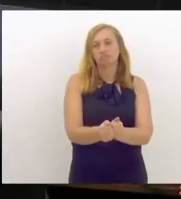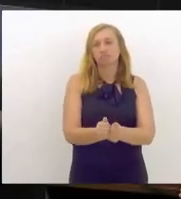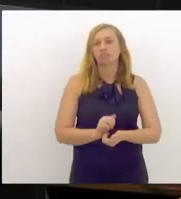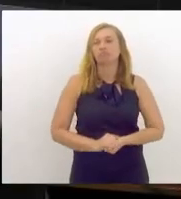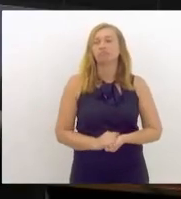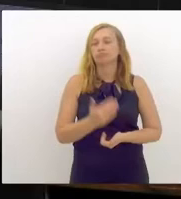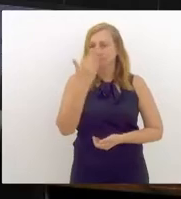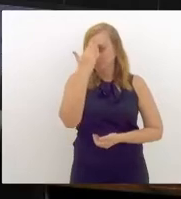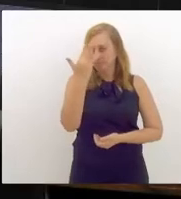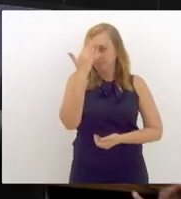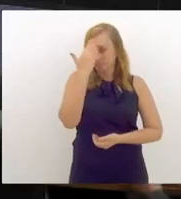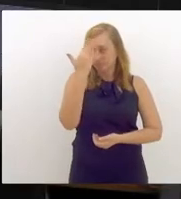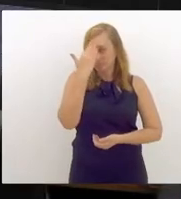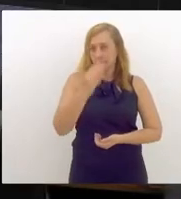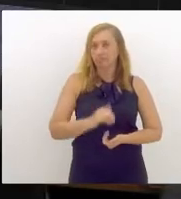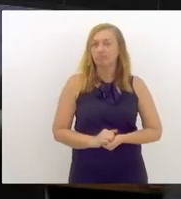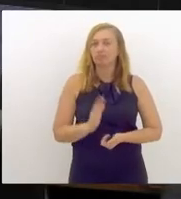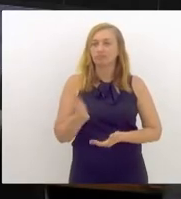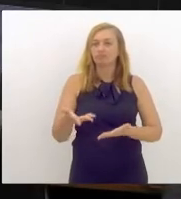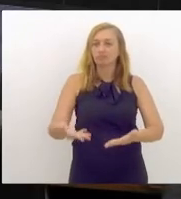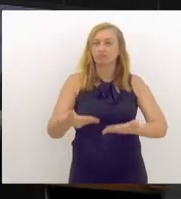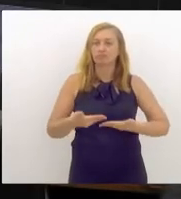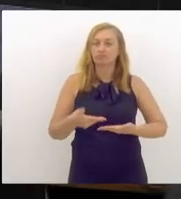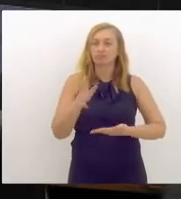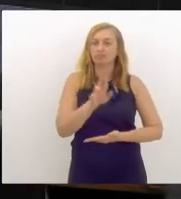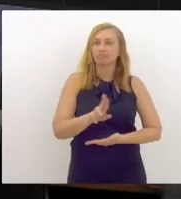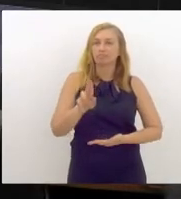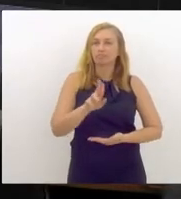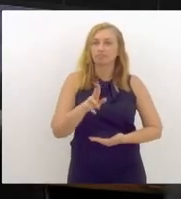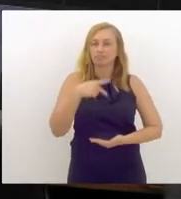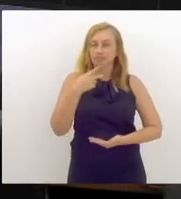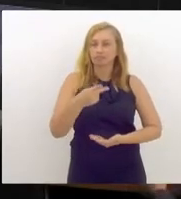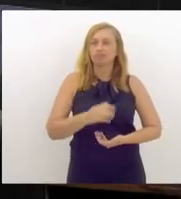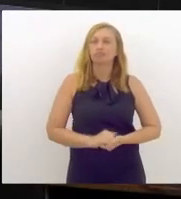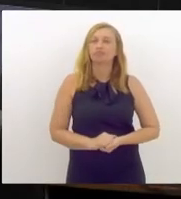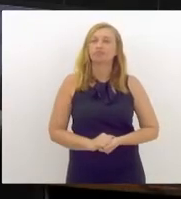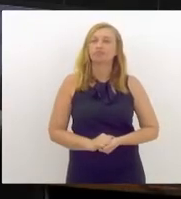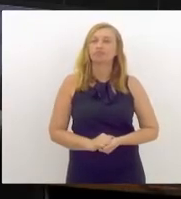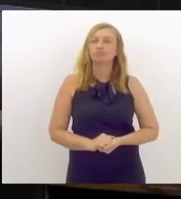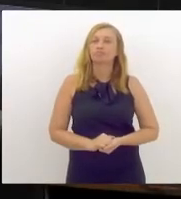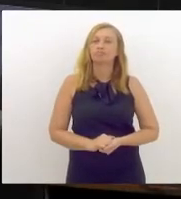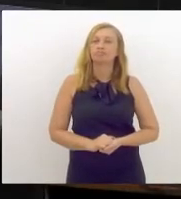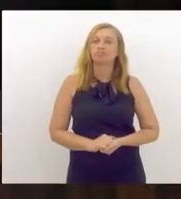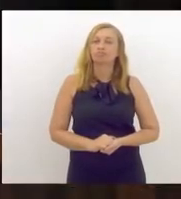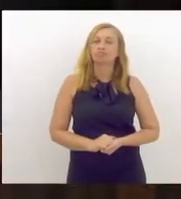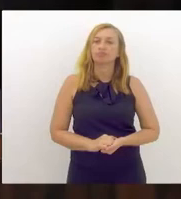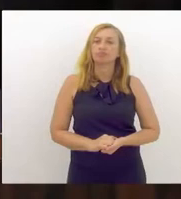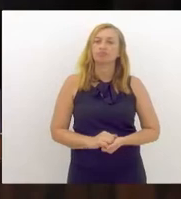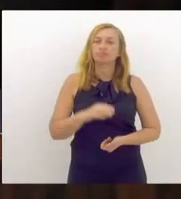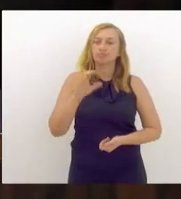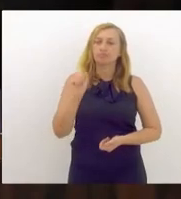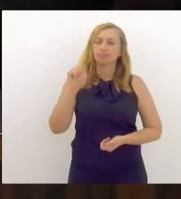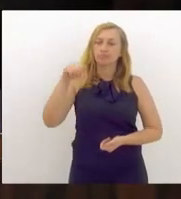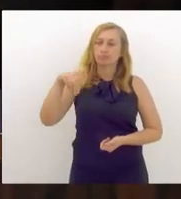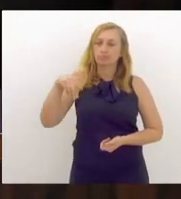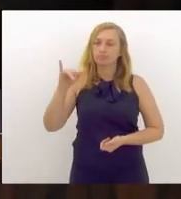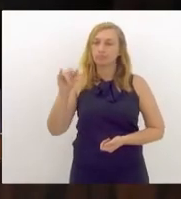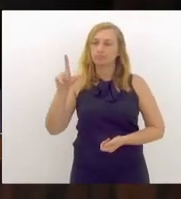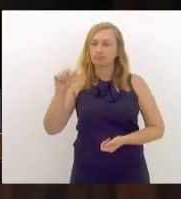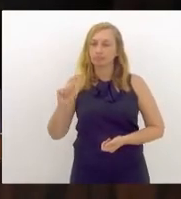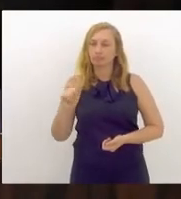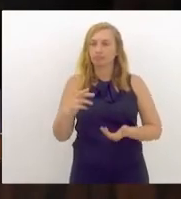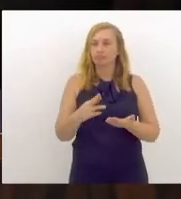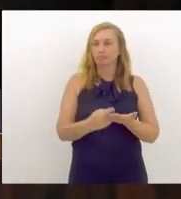muito obrigada Quero já convidar para fazer os da palavra Nossa companheira Camila Marins da revista